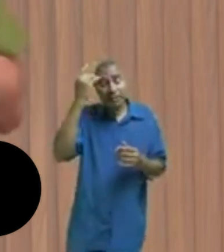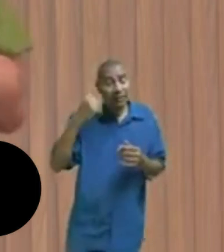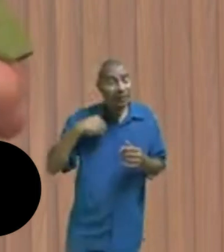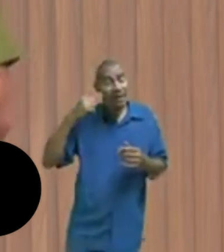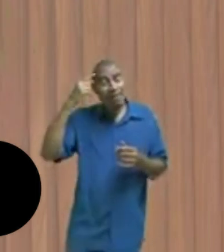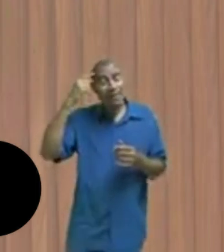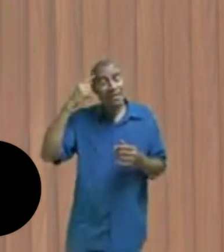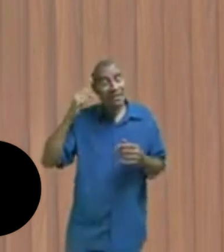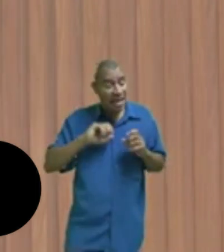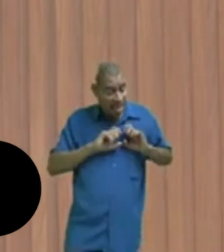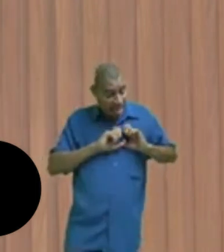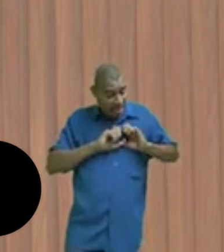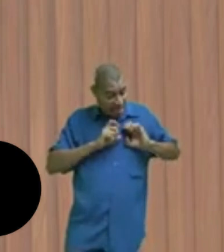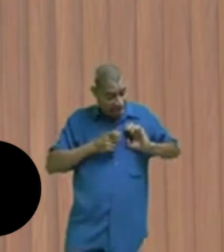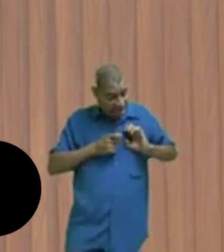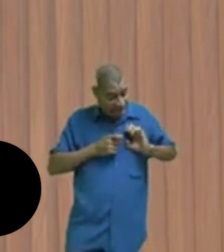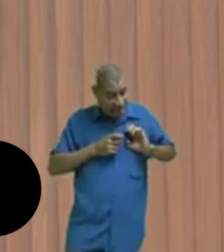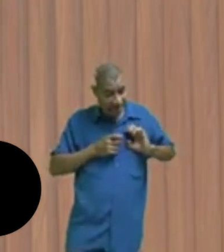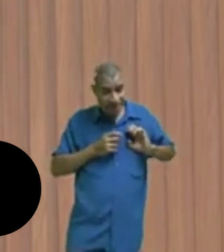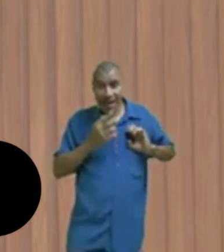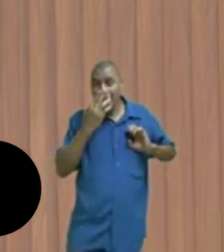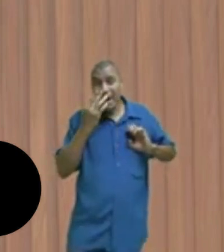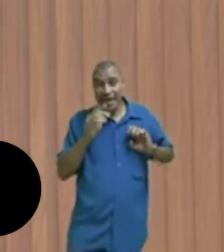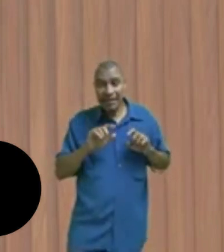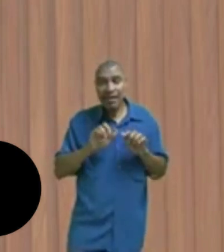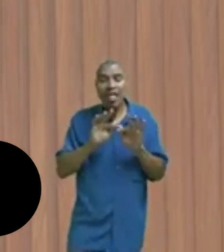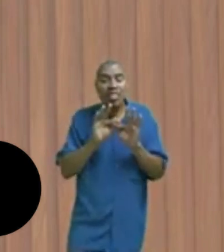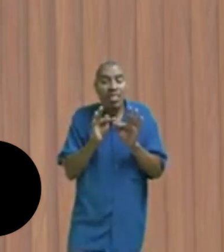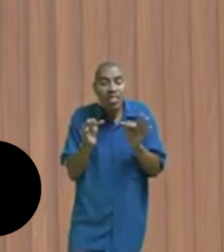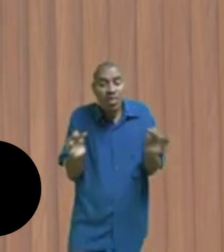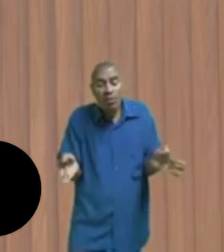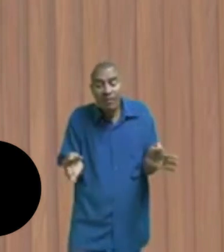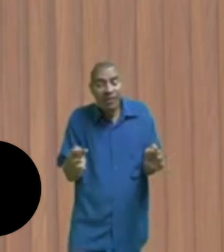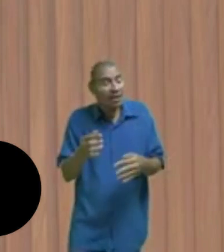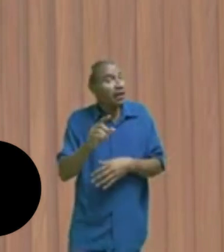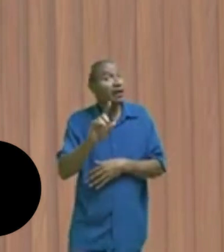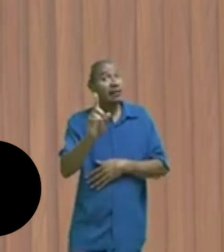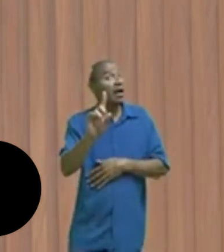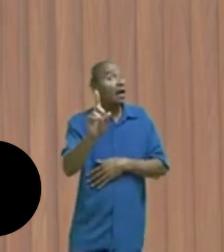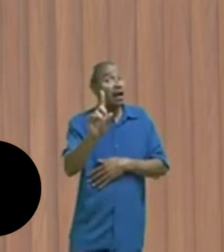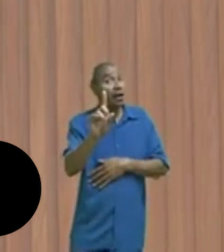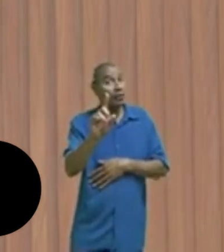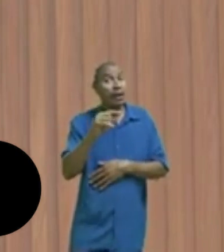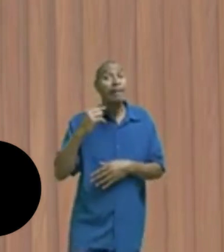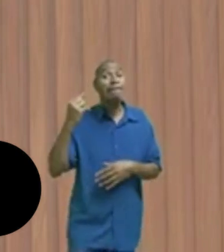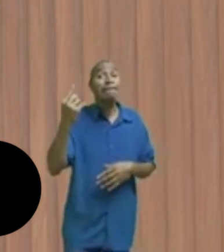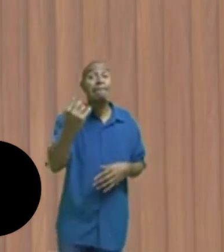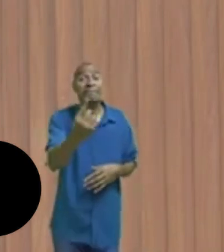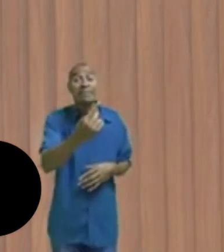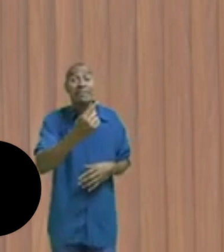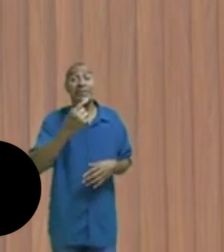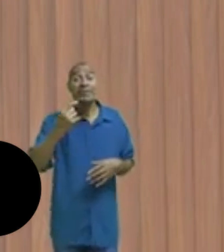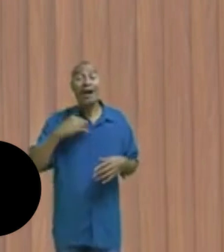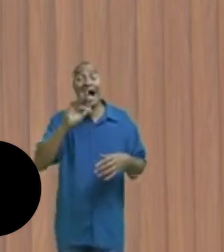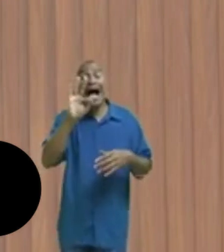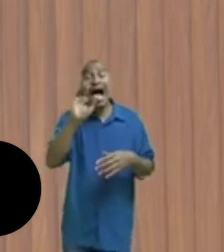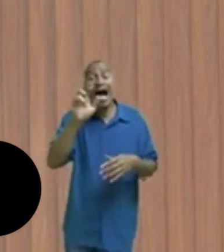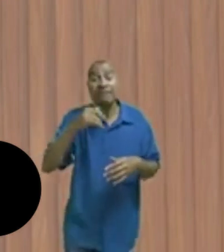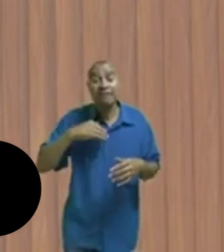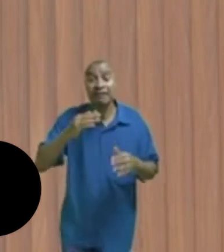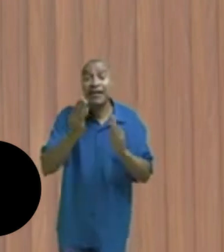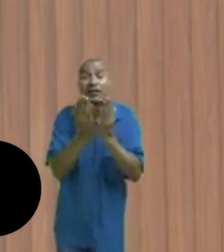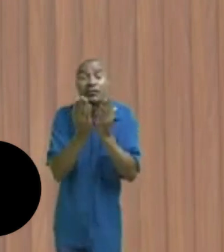contrição tem a ver com humildade. Mas para nós que somos cristãos, a fé cristã não é só